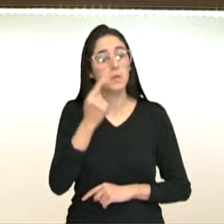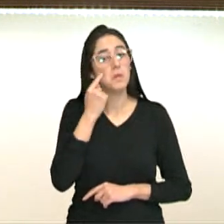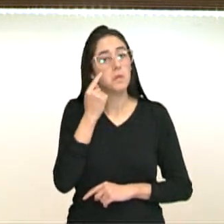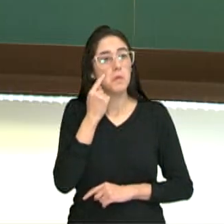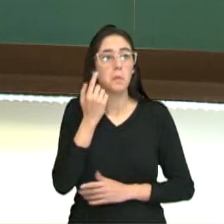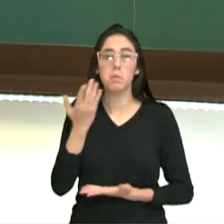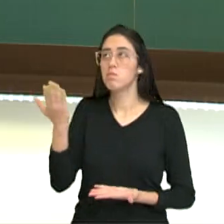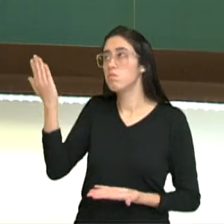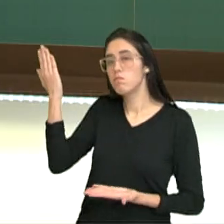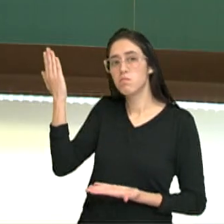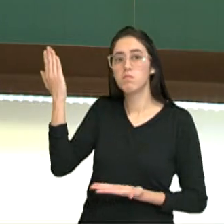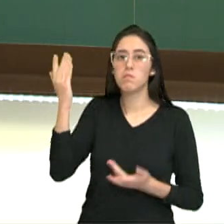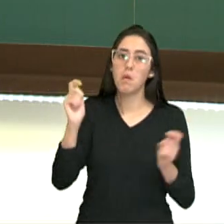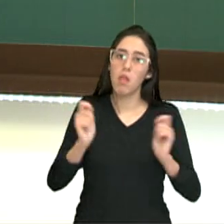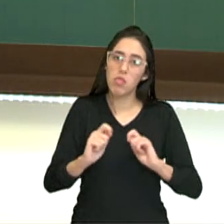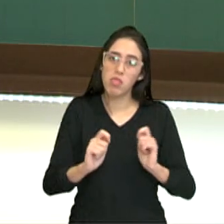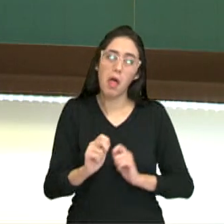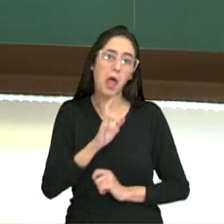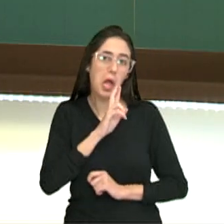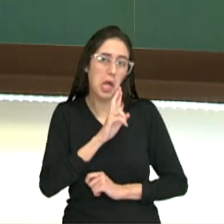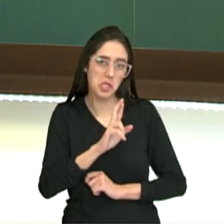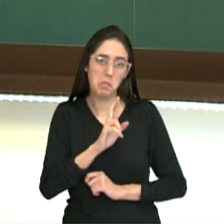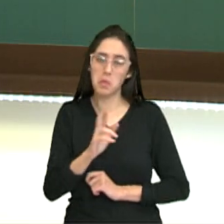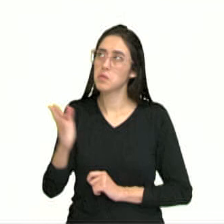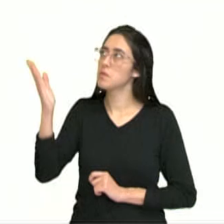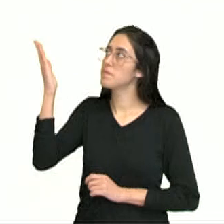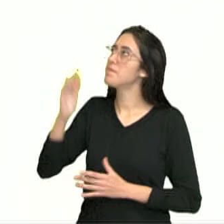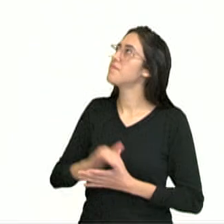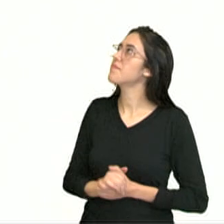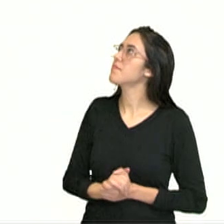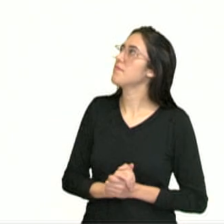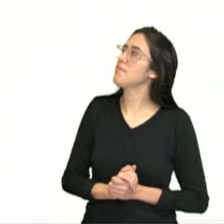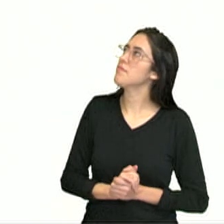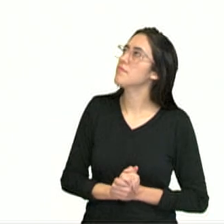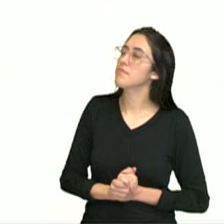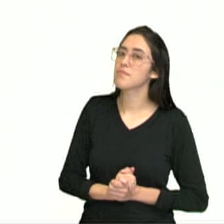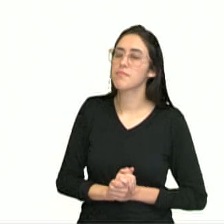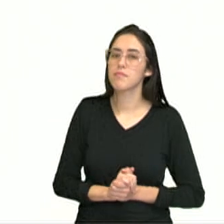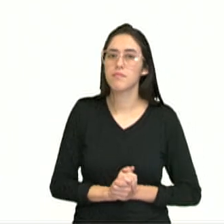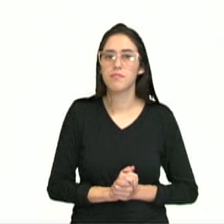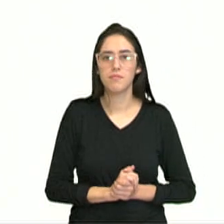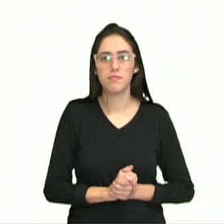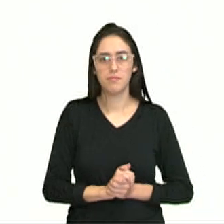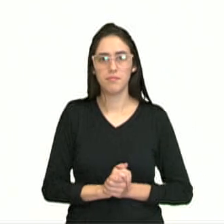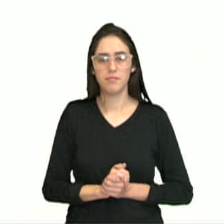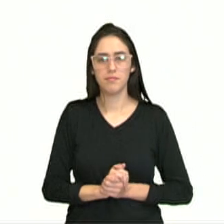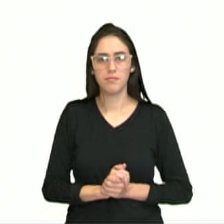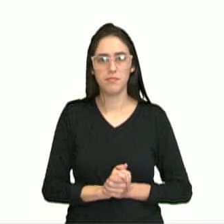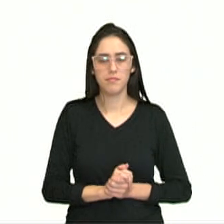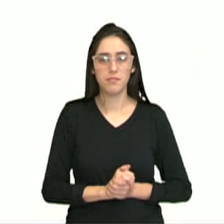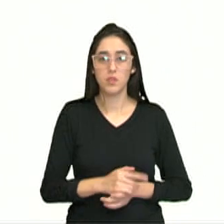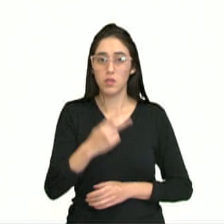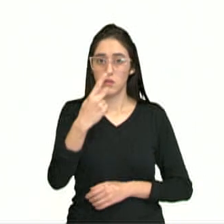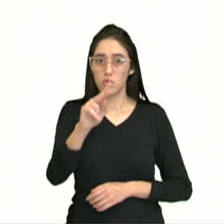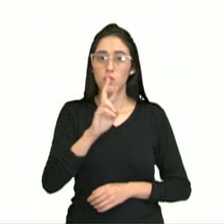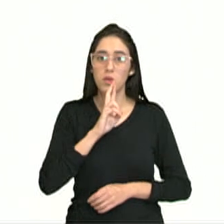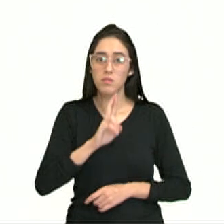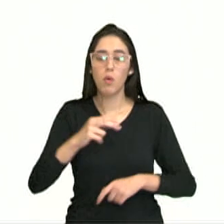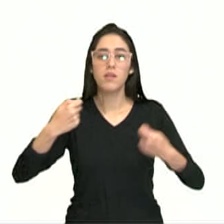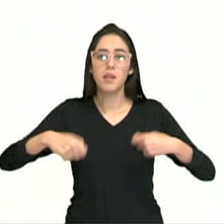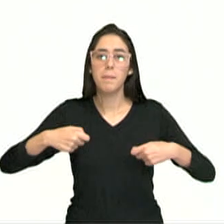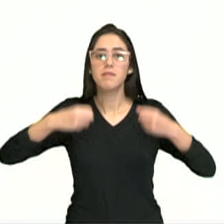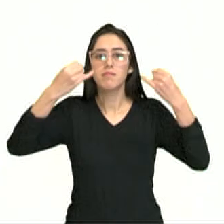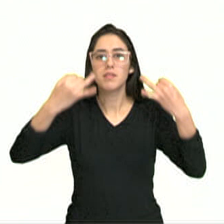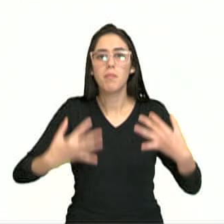possível então construção de resposta para essa atividade. A sua resposta deve assinalar as principais características